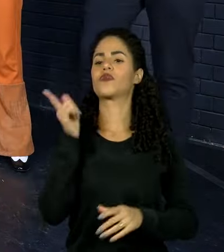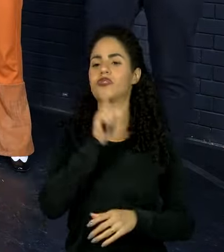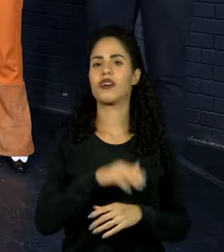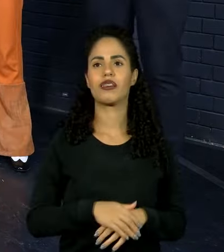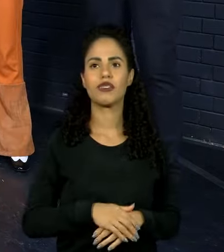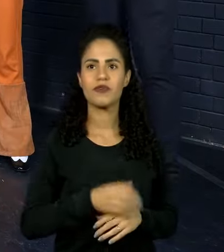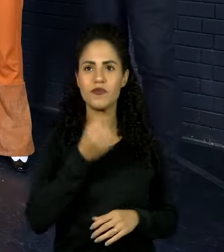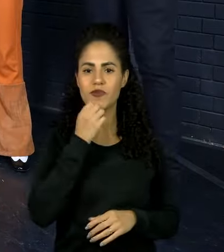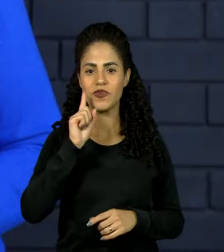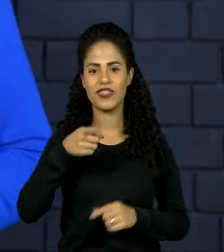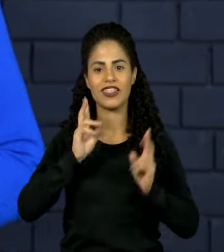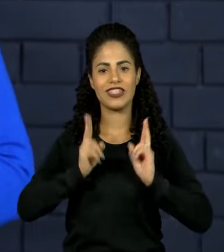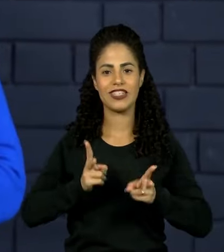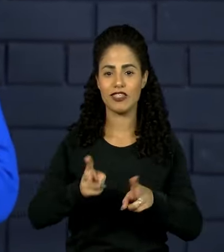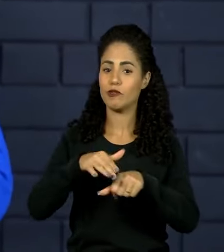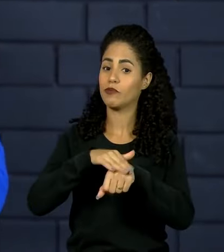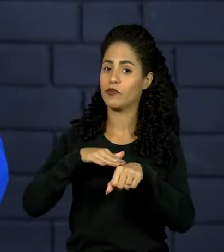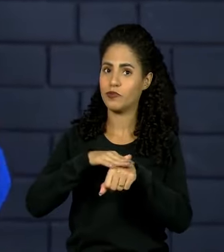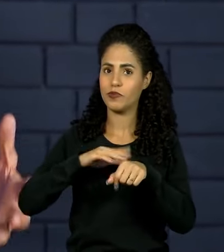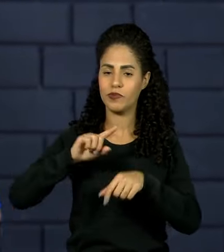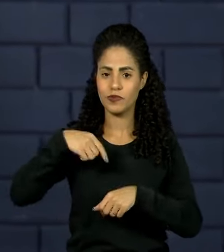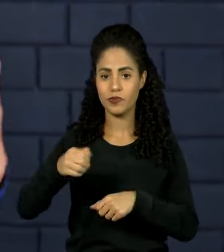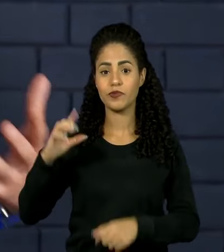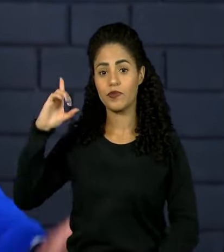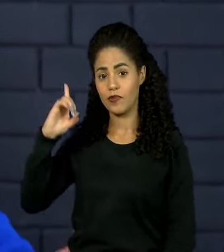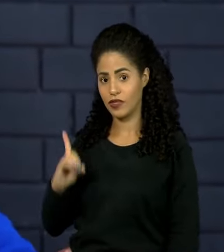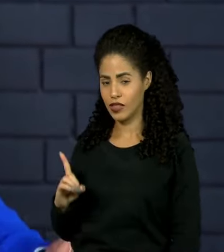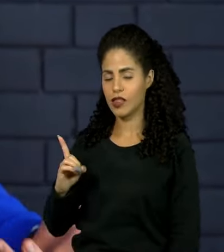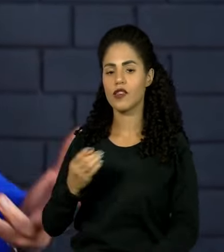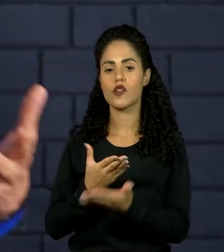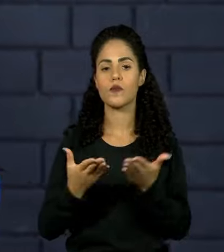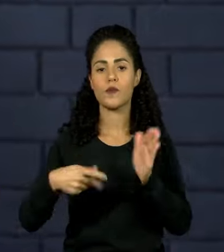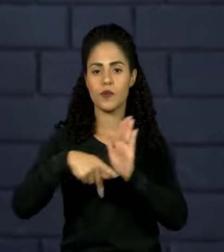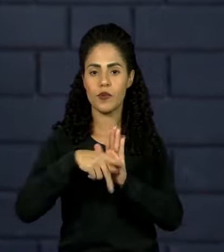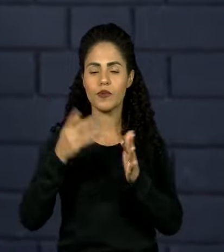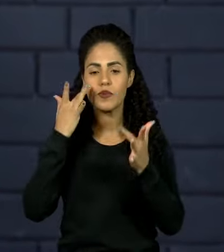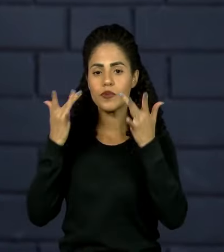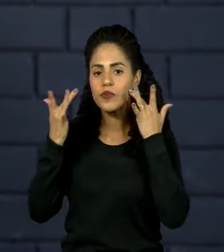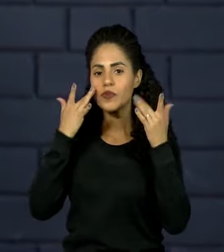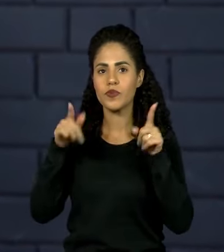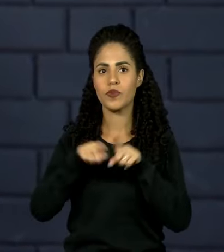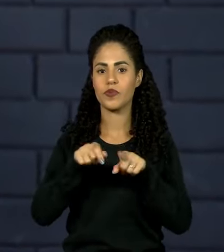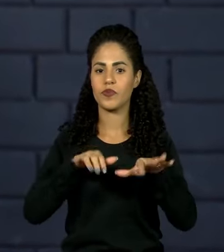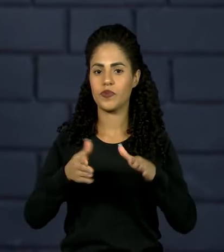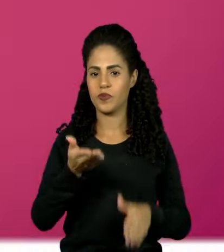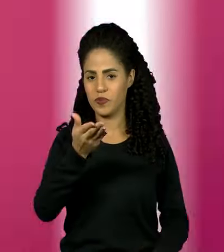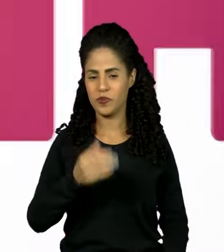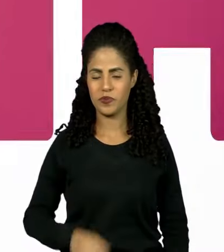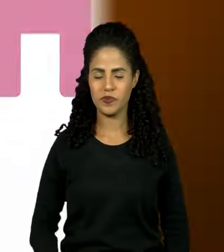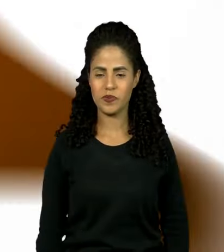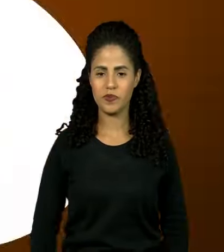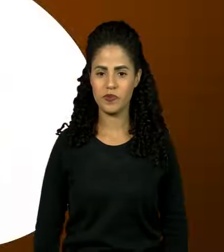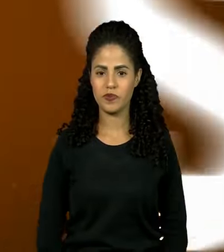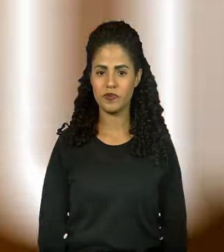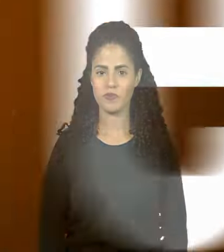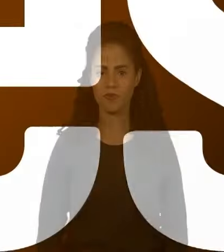valeu a gente conversa daqui a pouco então com com os diretores o diretor da peça e a diretora de movimento da